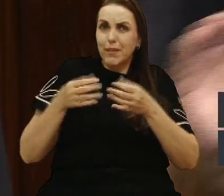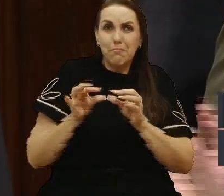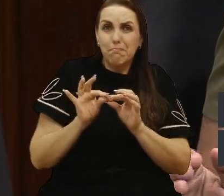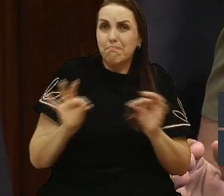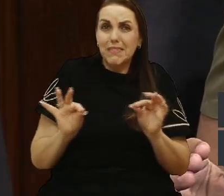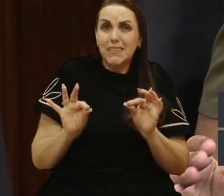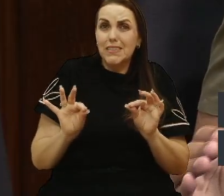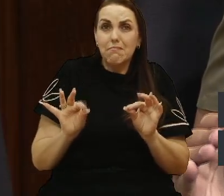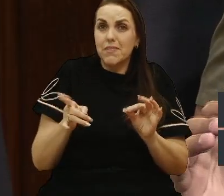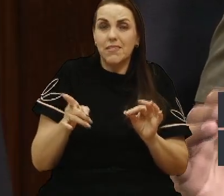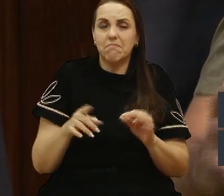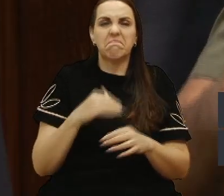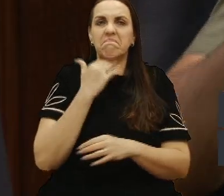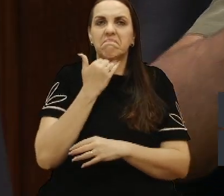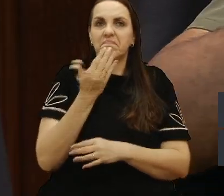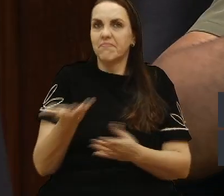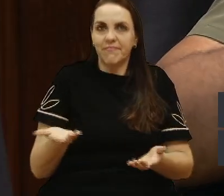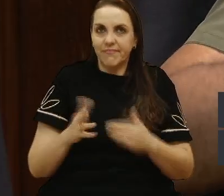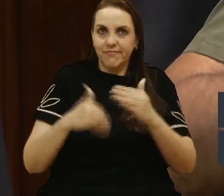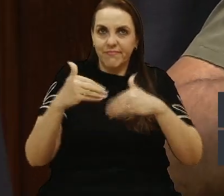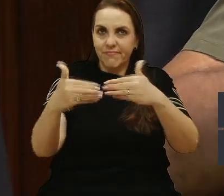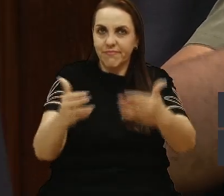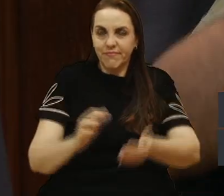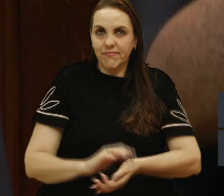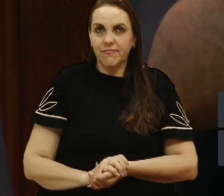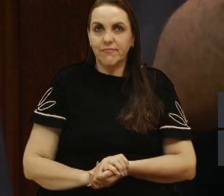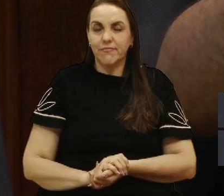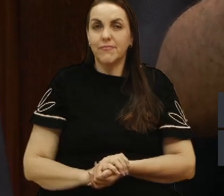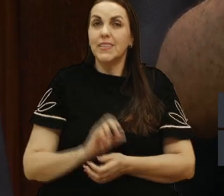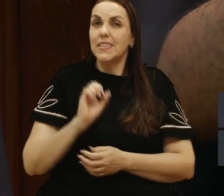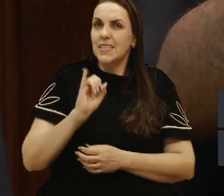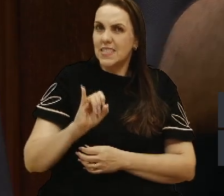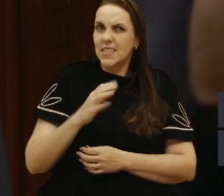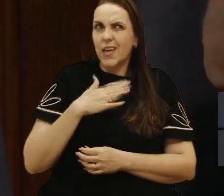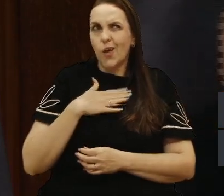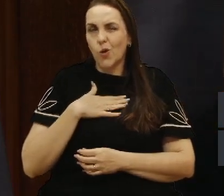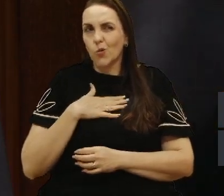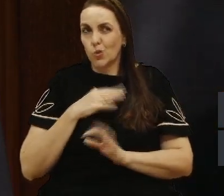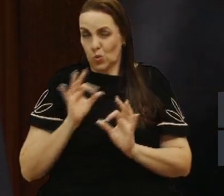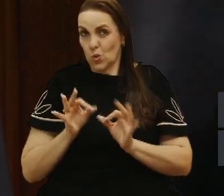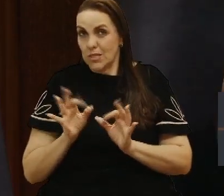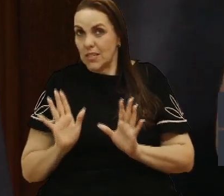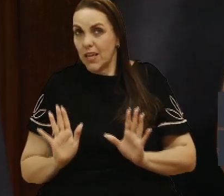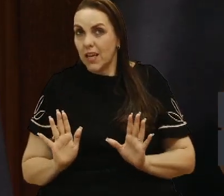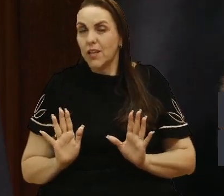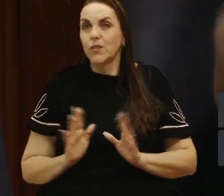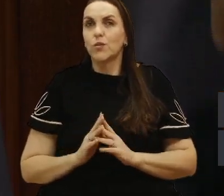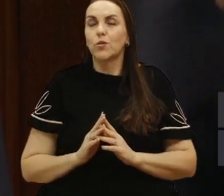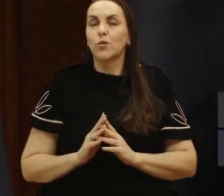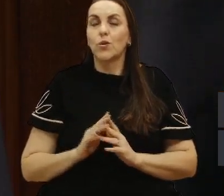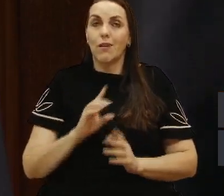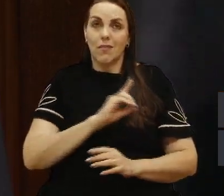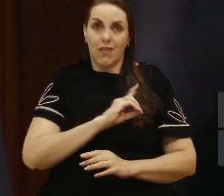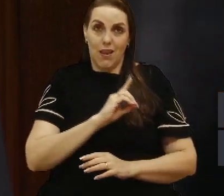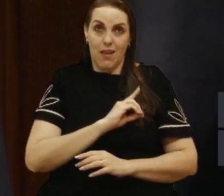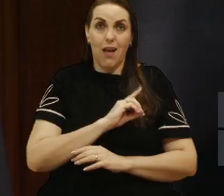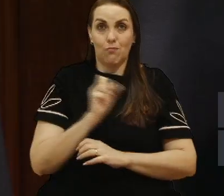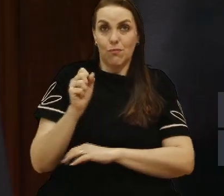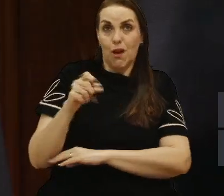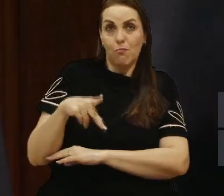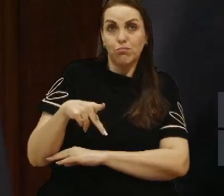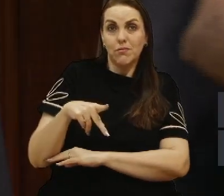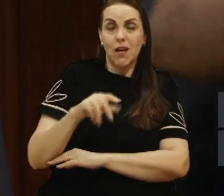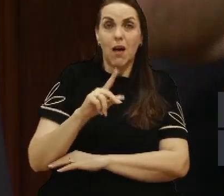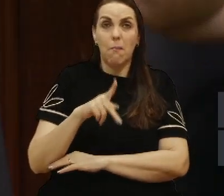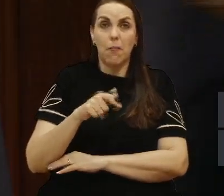e nada andou. E se eu não estou enganado, o delegado aposentado Paulo, quando era